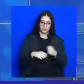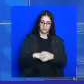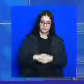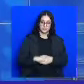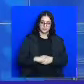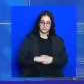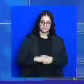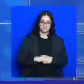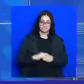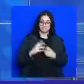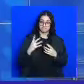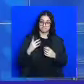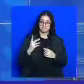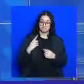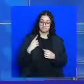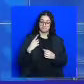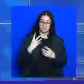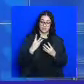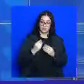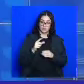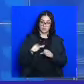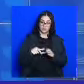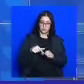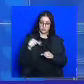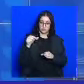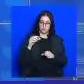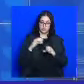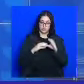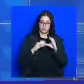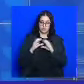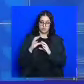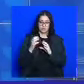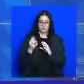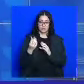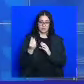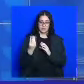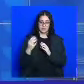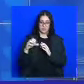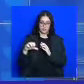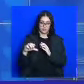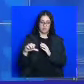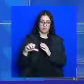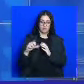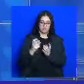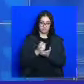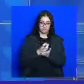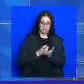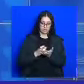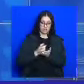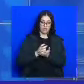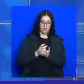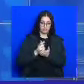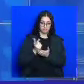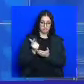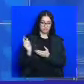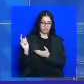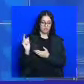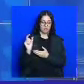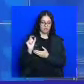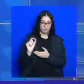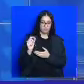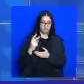38. Essas foram as 5 dezenas sorteadas no concurso 6.039 da quina. Novamente,